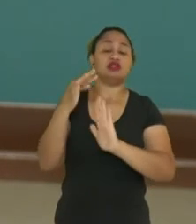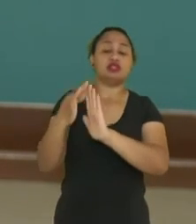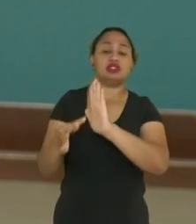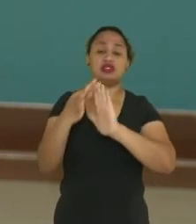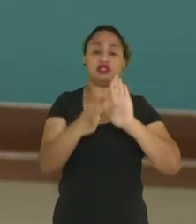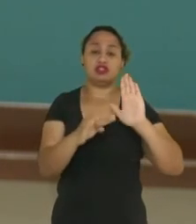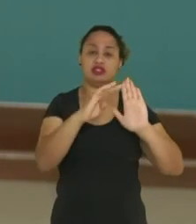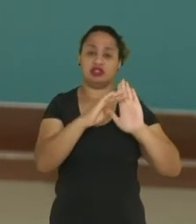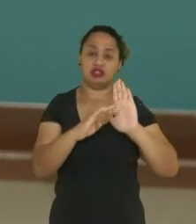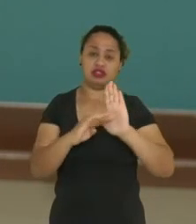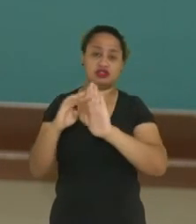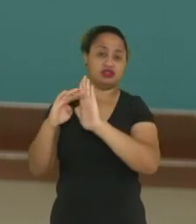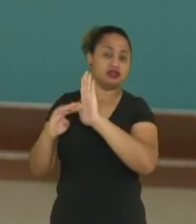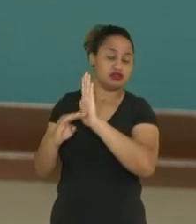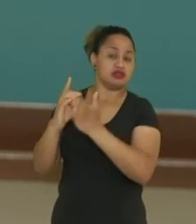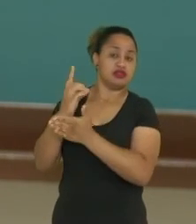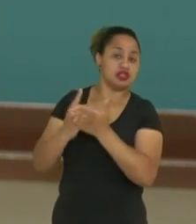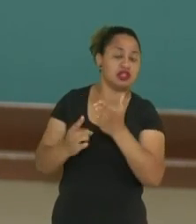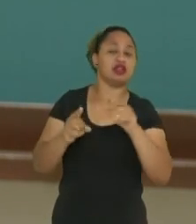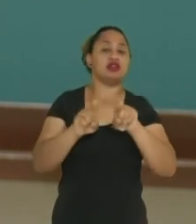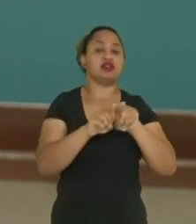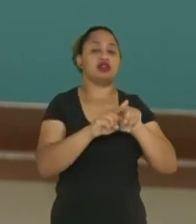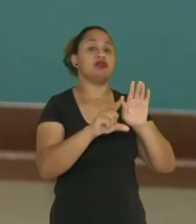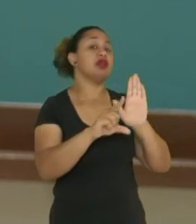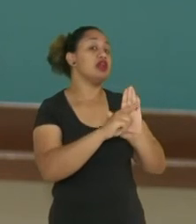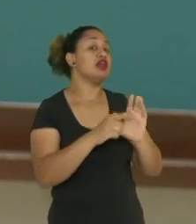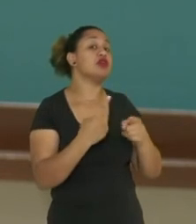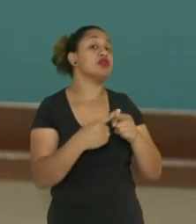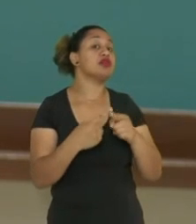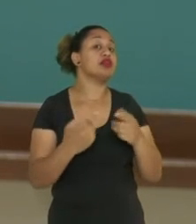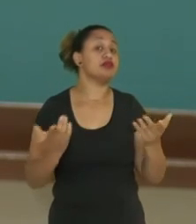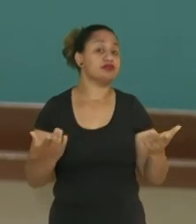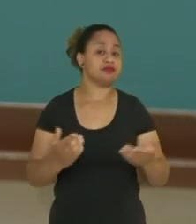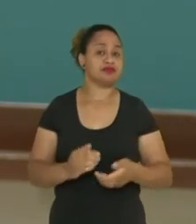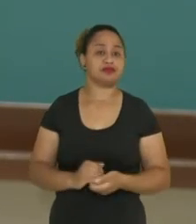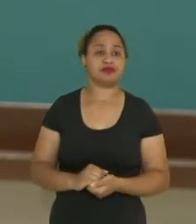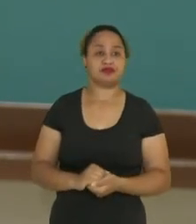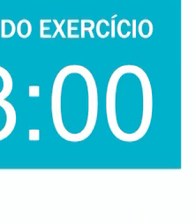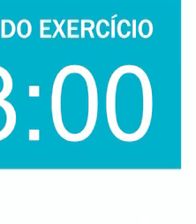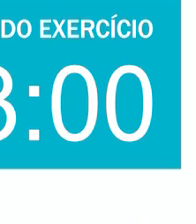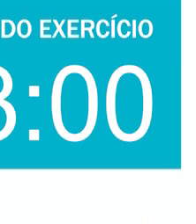textos como a declaração, como o ECA. Comece.